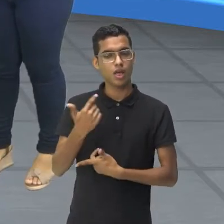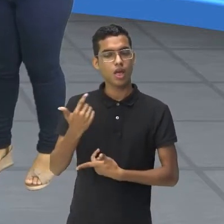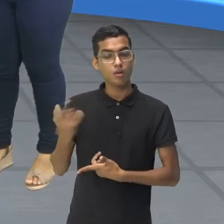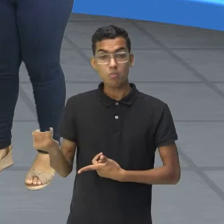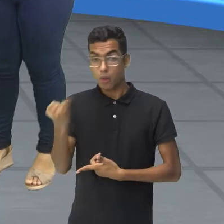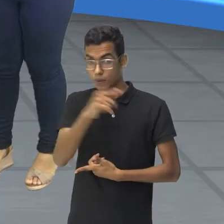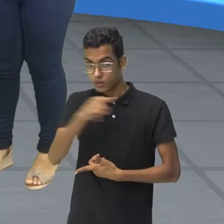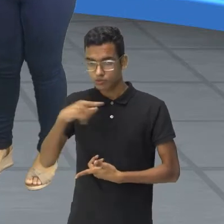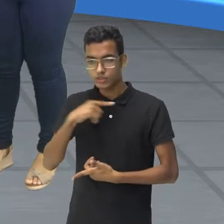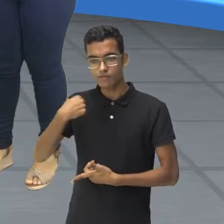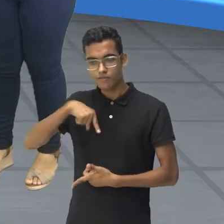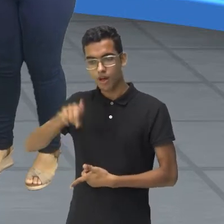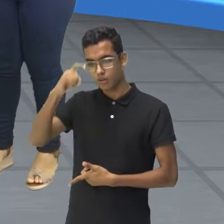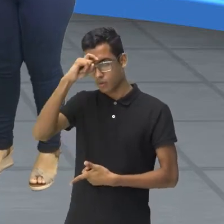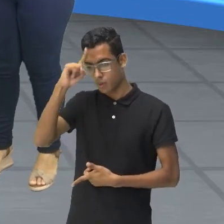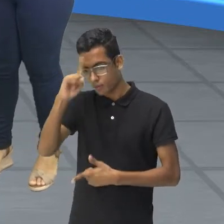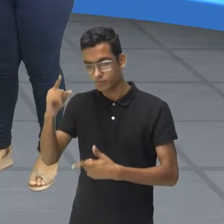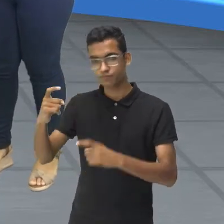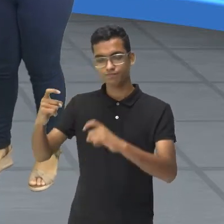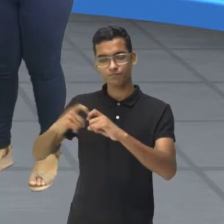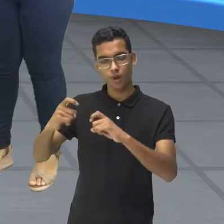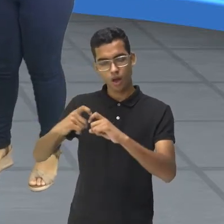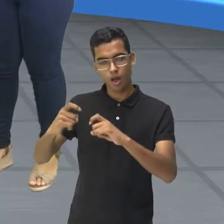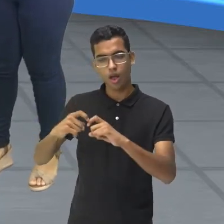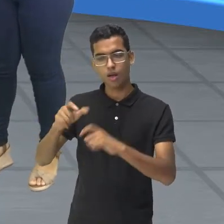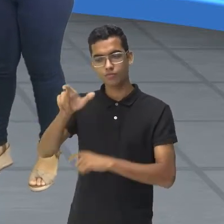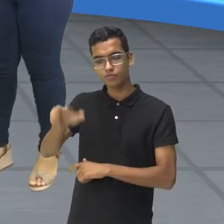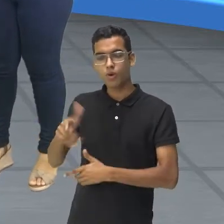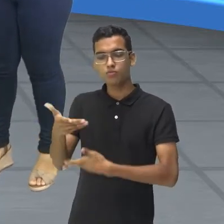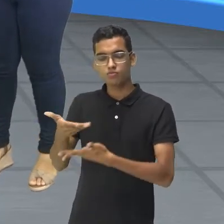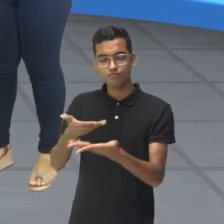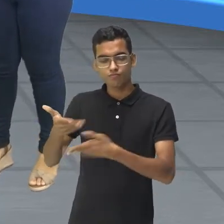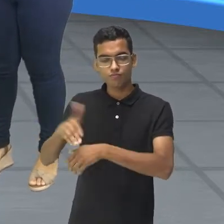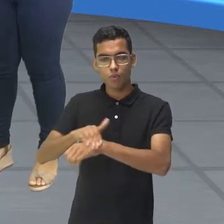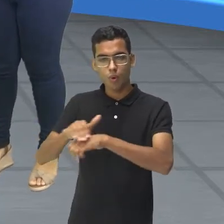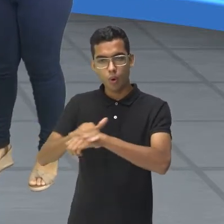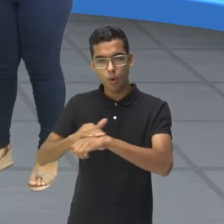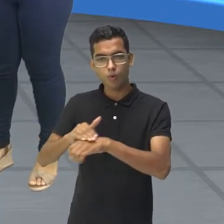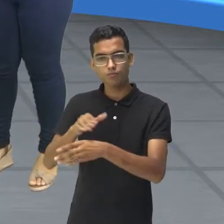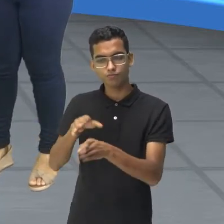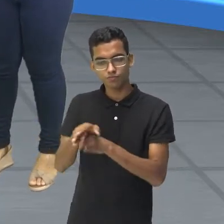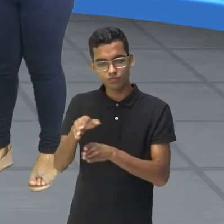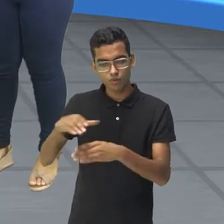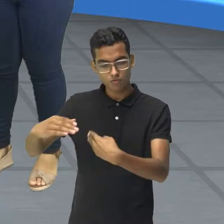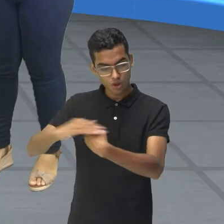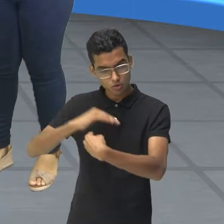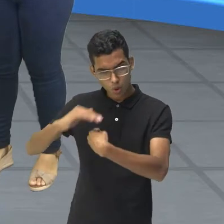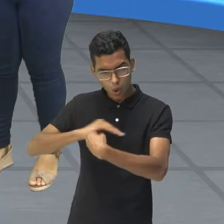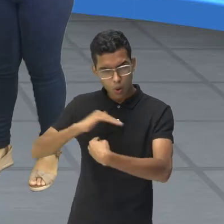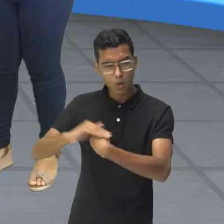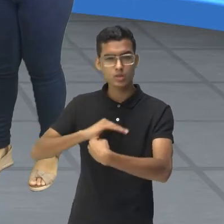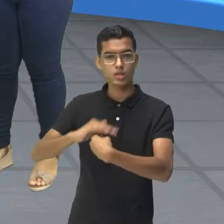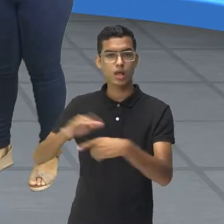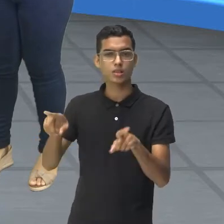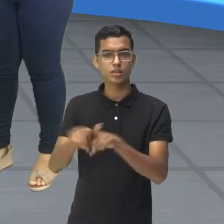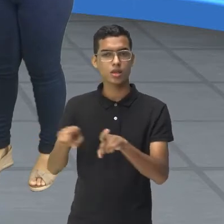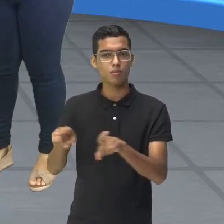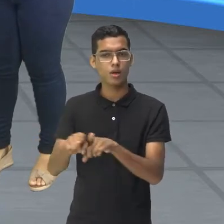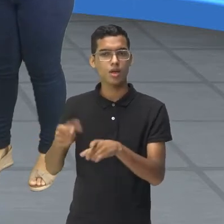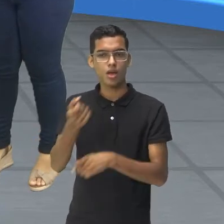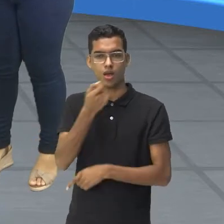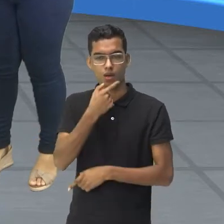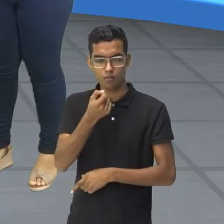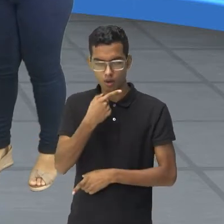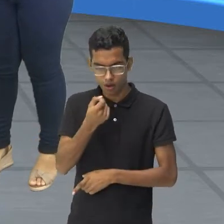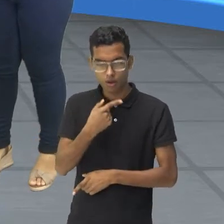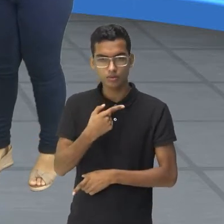pressão alta, é médico, tá? Com orientação profissional, com orientação medicamentosa também, e